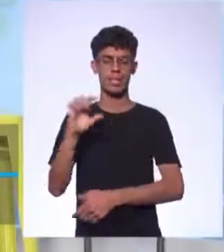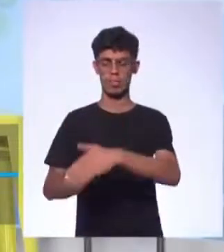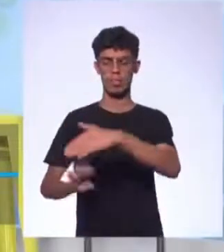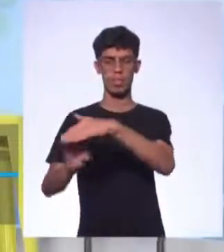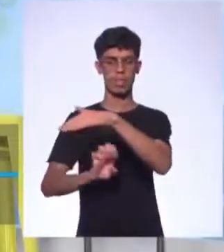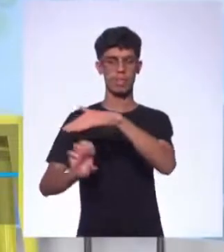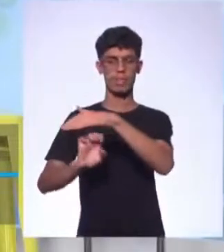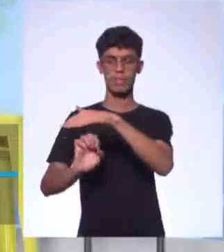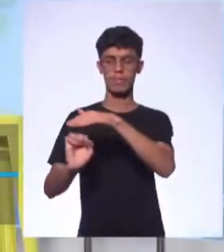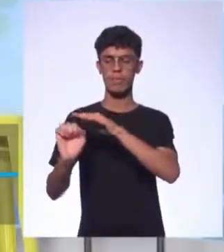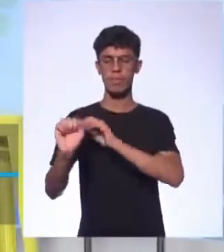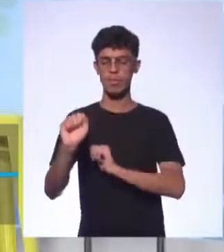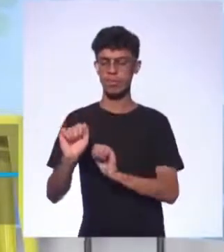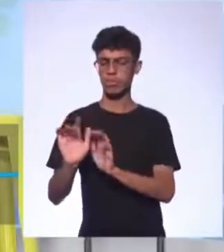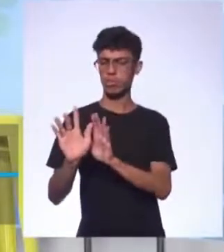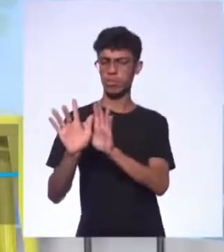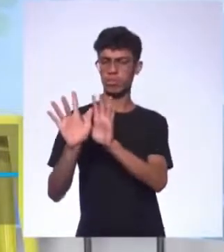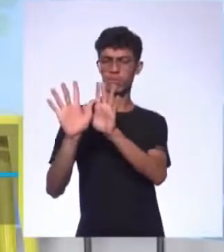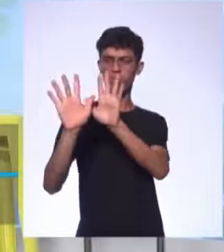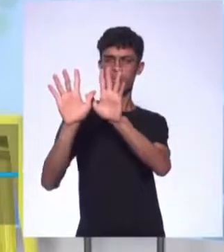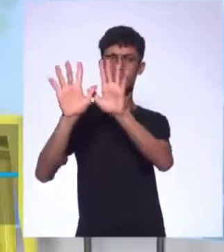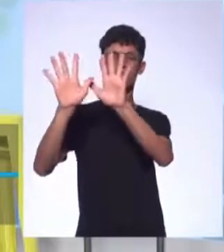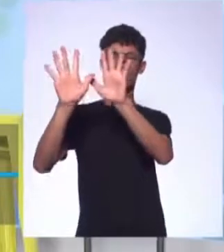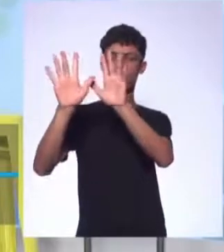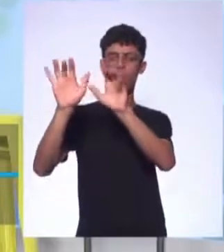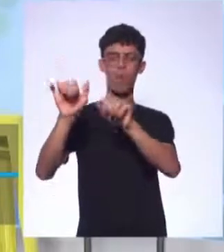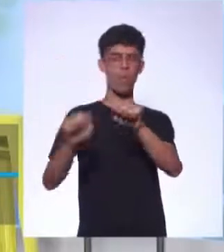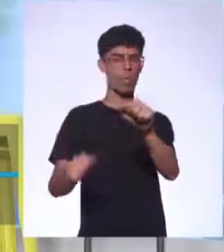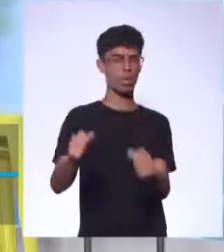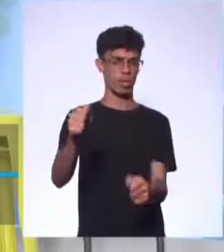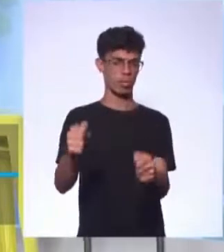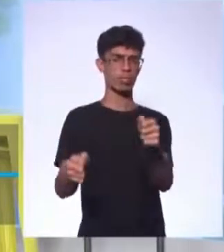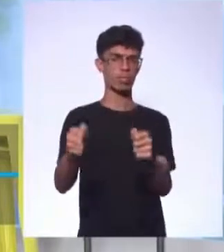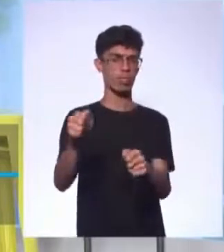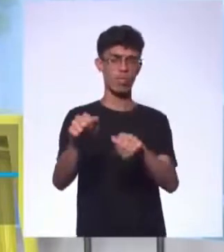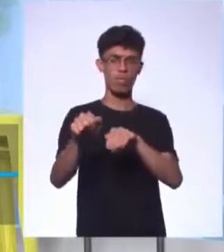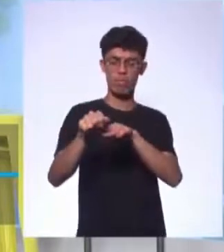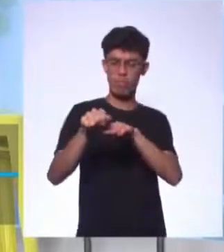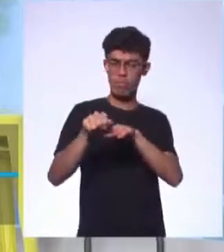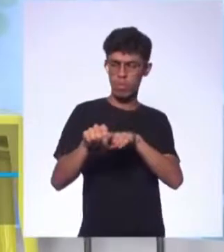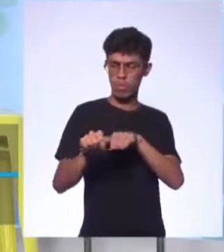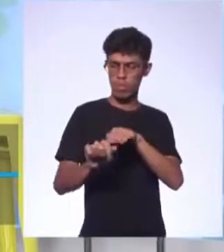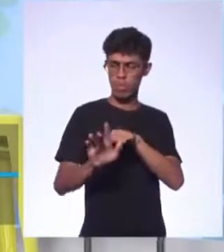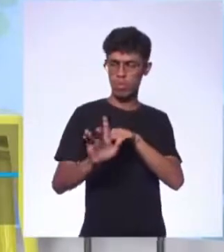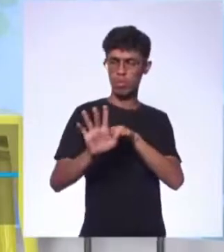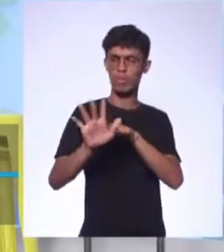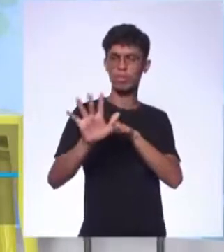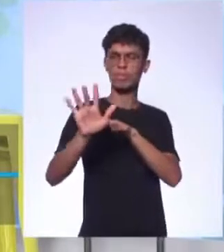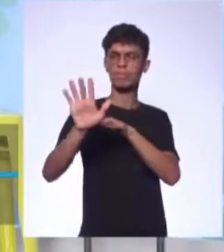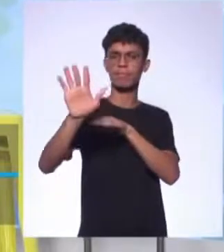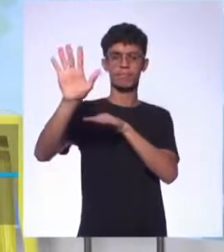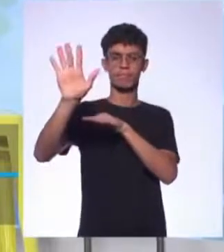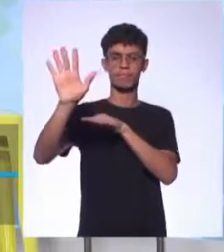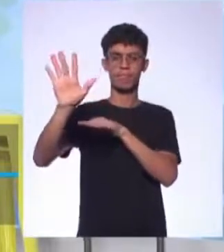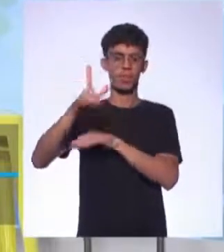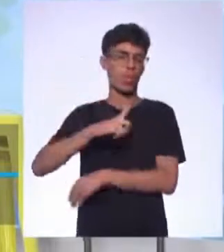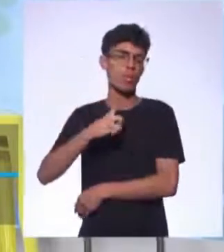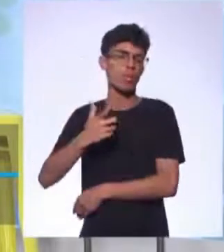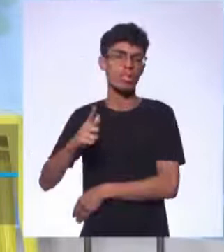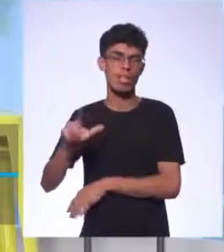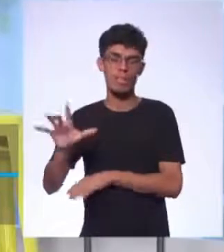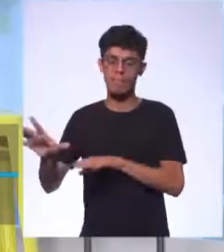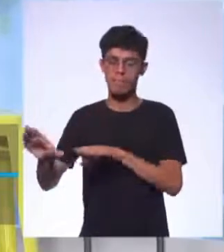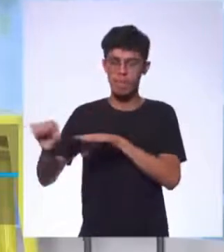é eliminado pelos escapamentos dos veículos, né, quando não tem aí os catalisadores,